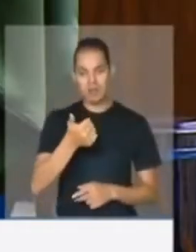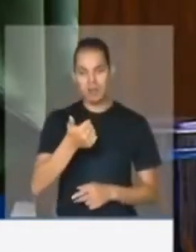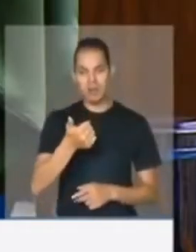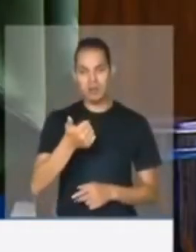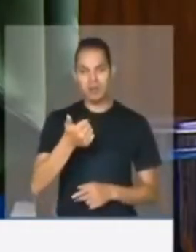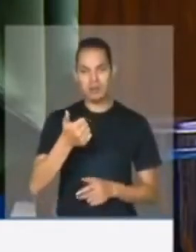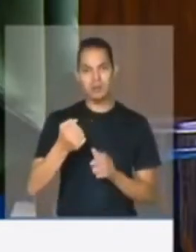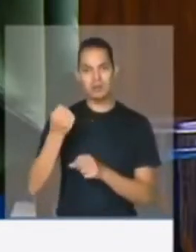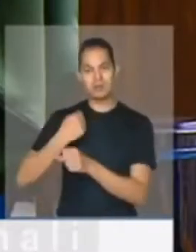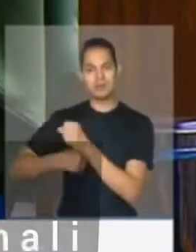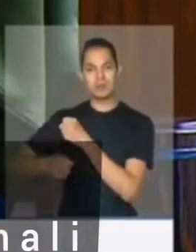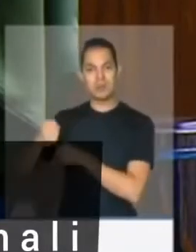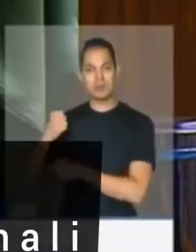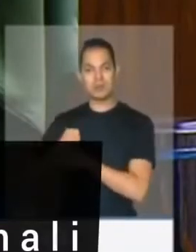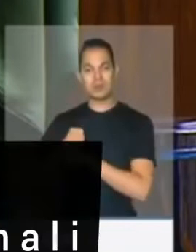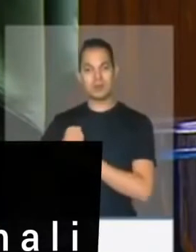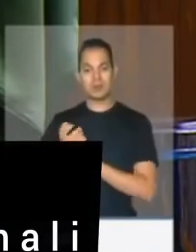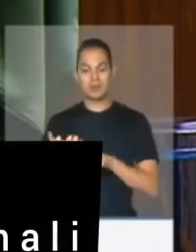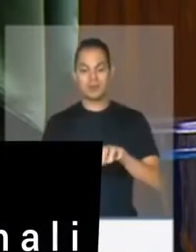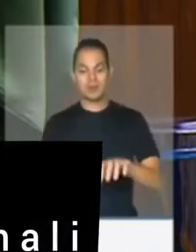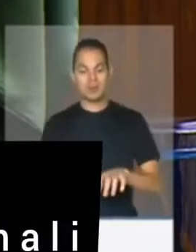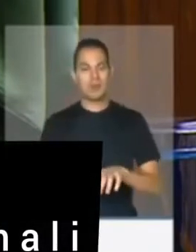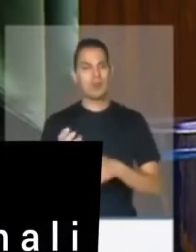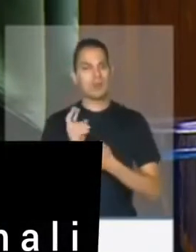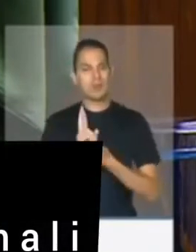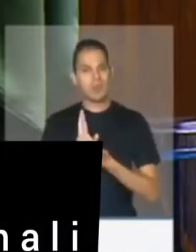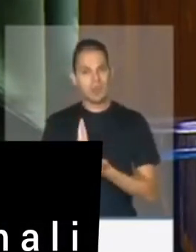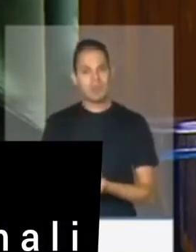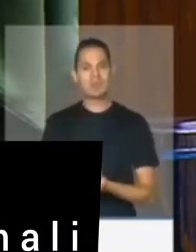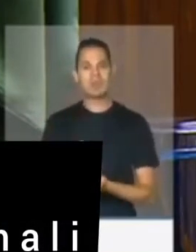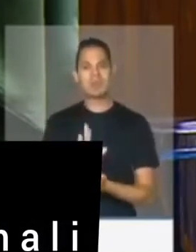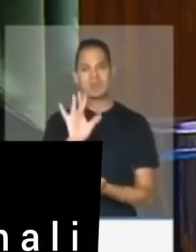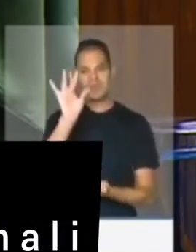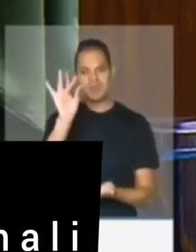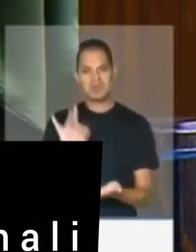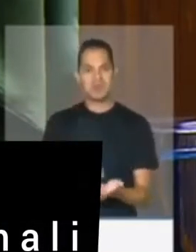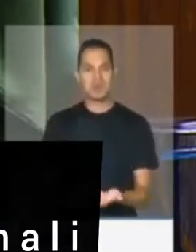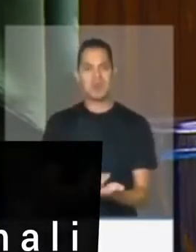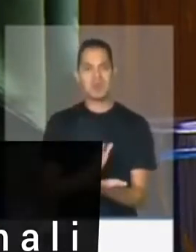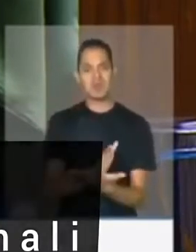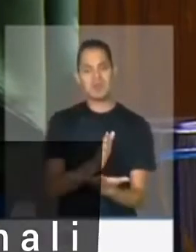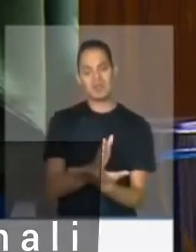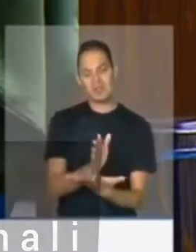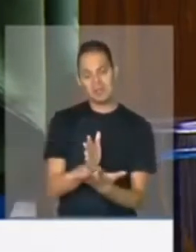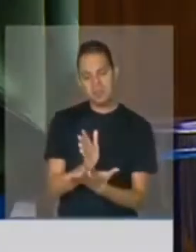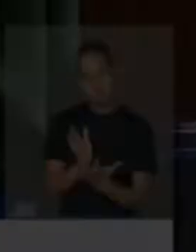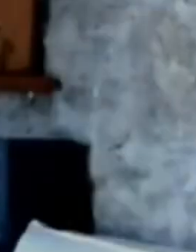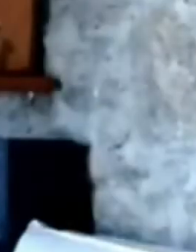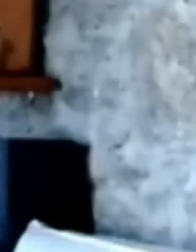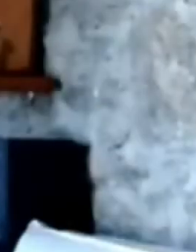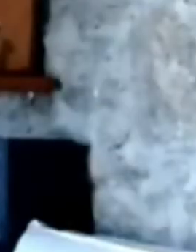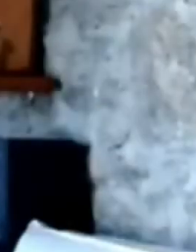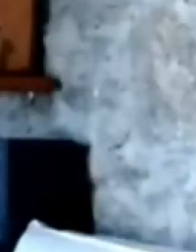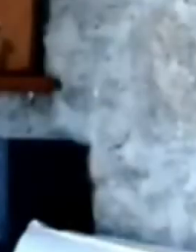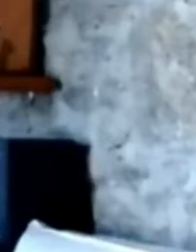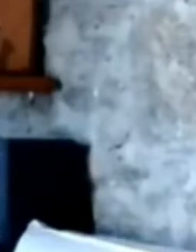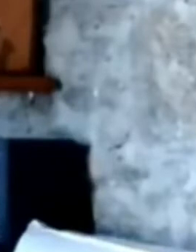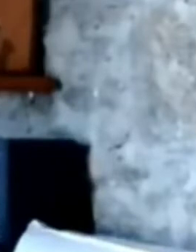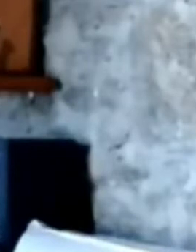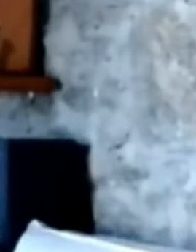Parece normal ouvir tudo isso todos os dias e são números que não são